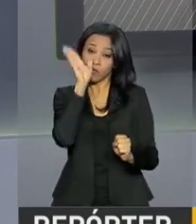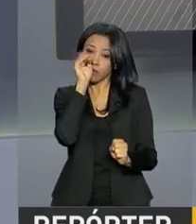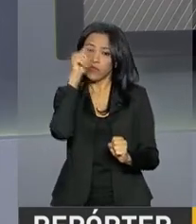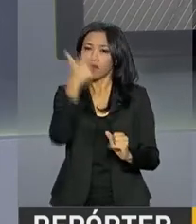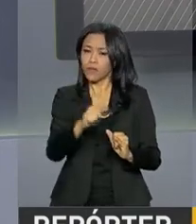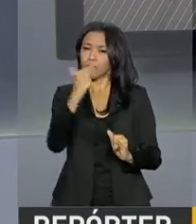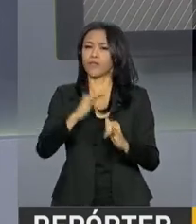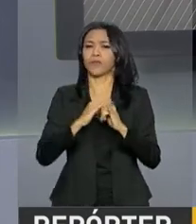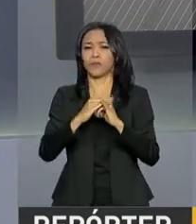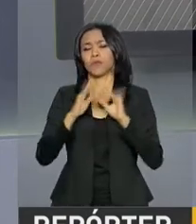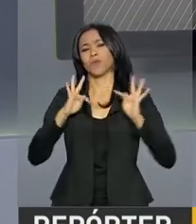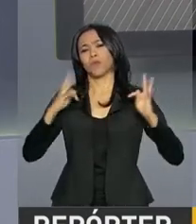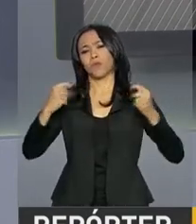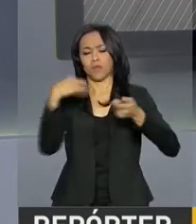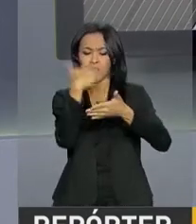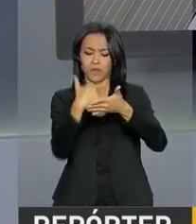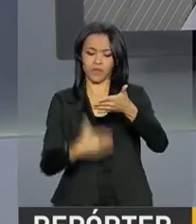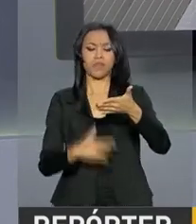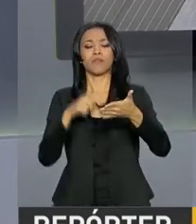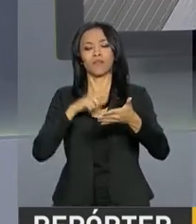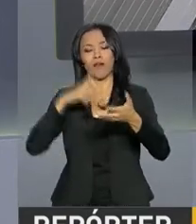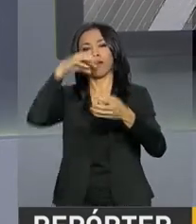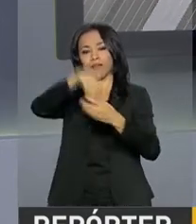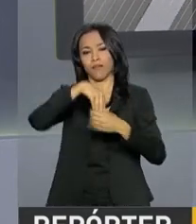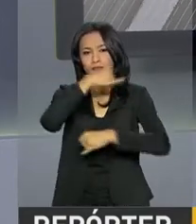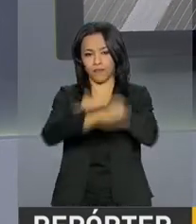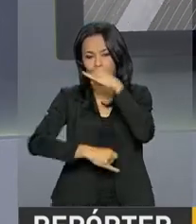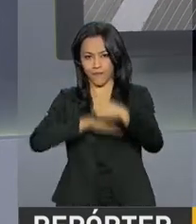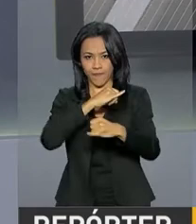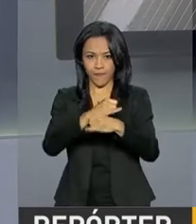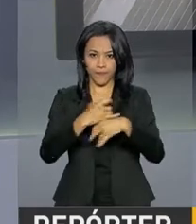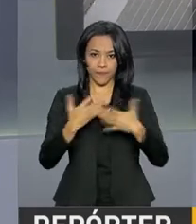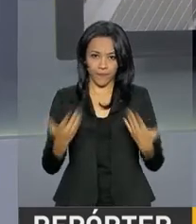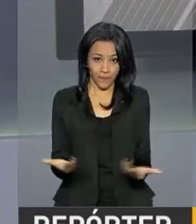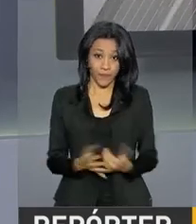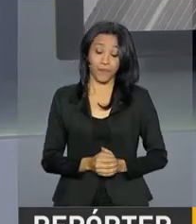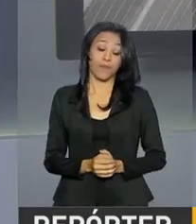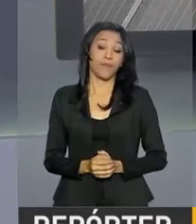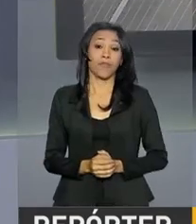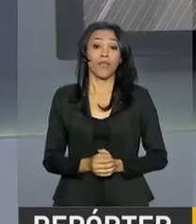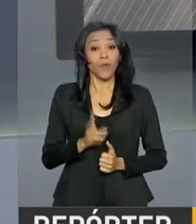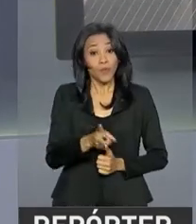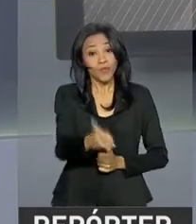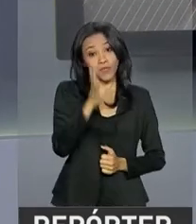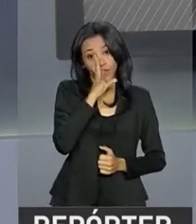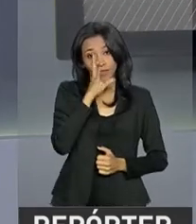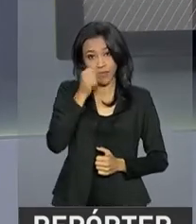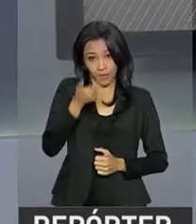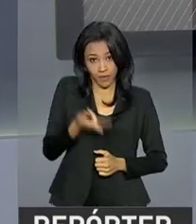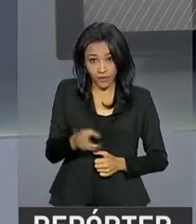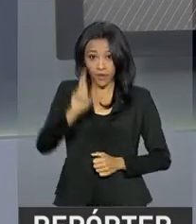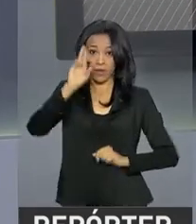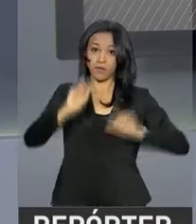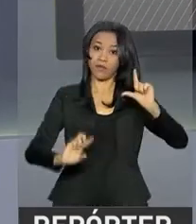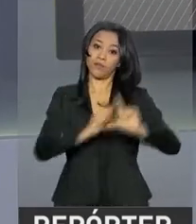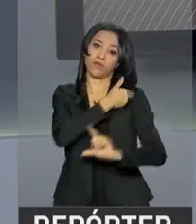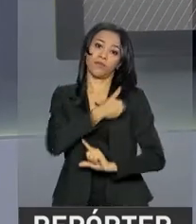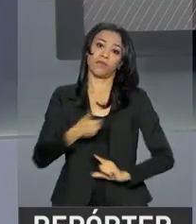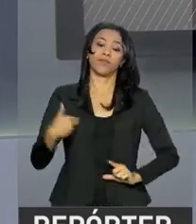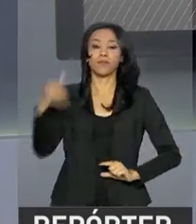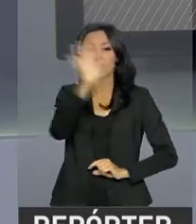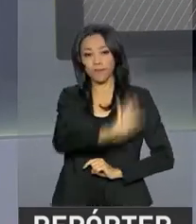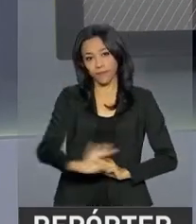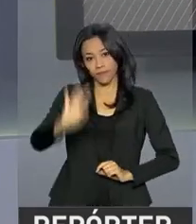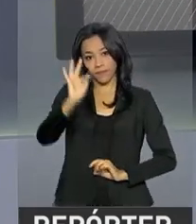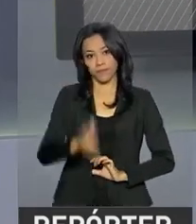youtube e toda a nossa programação também está na página da nbr na internet continue com a gente aqui na nbr a tv do governo